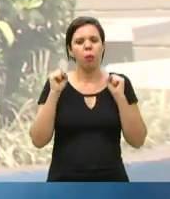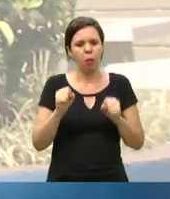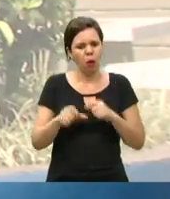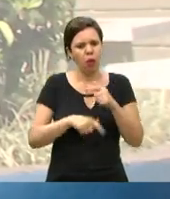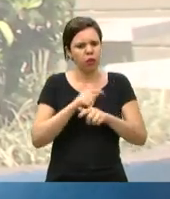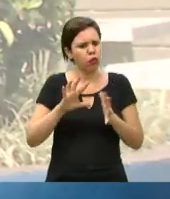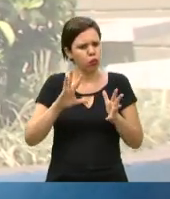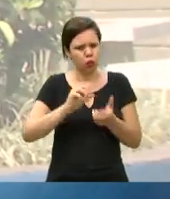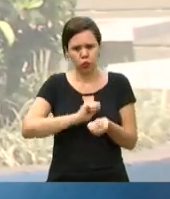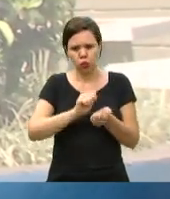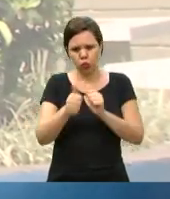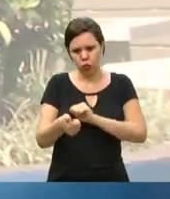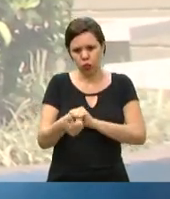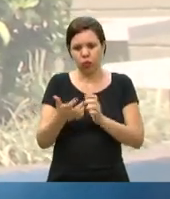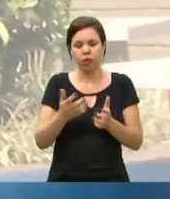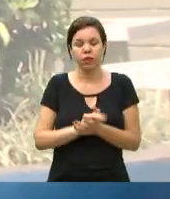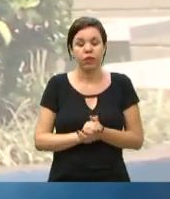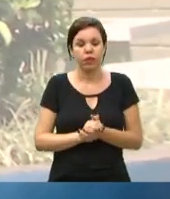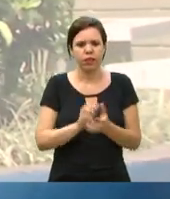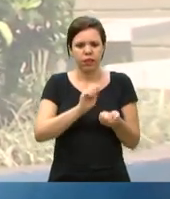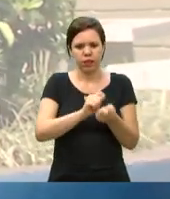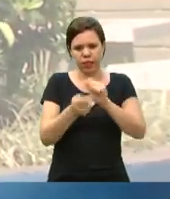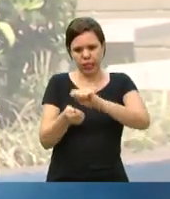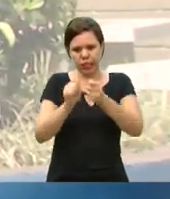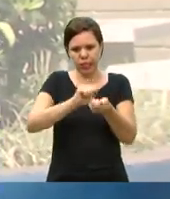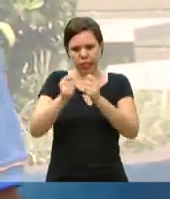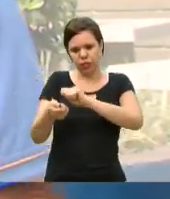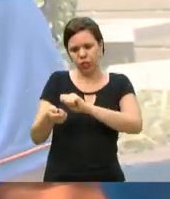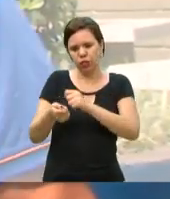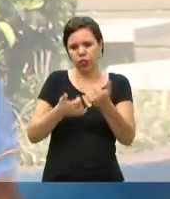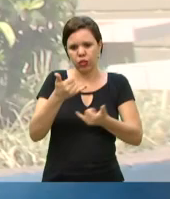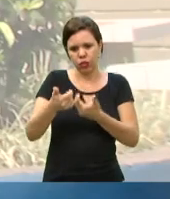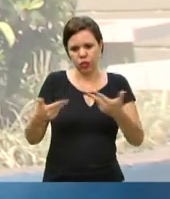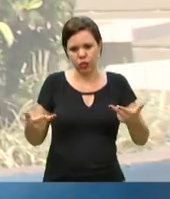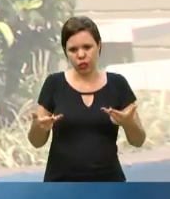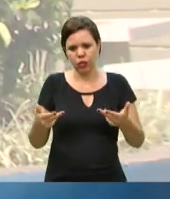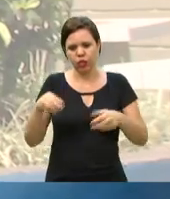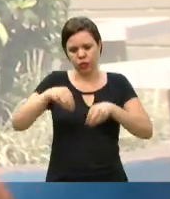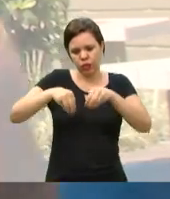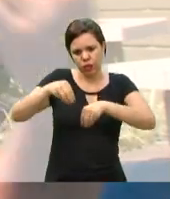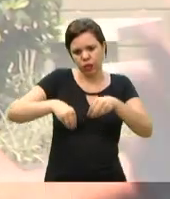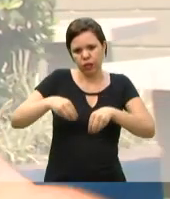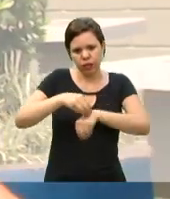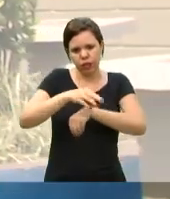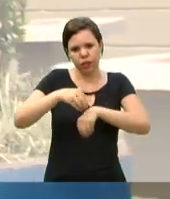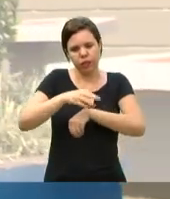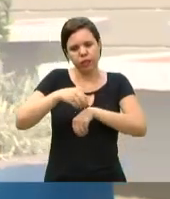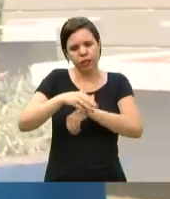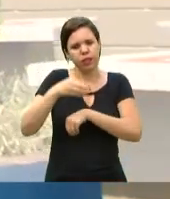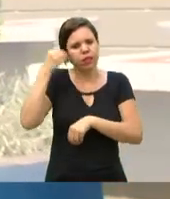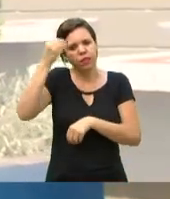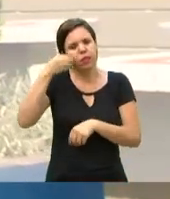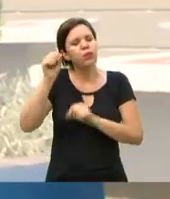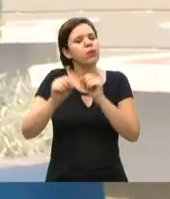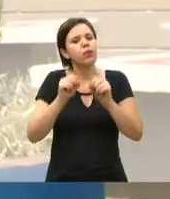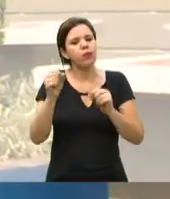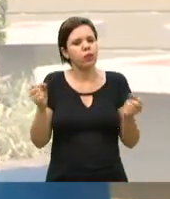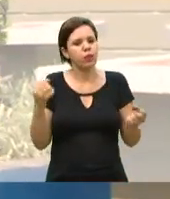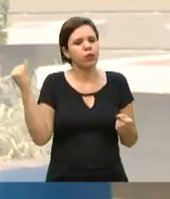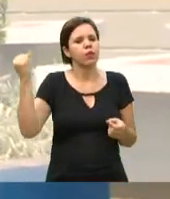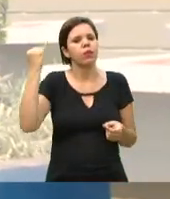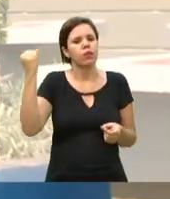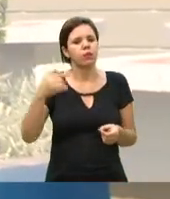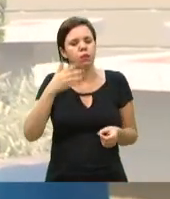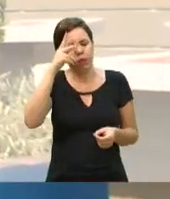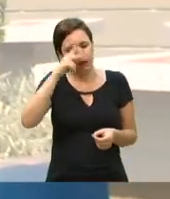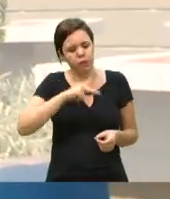os esportes coletivos, os esportes adaptados, os jogos, as brincadeiras, eu consigo passar essa minha experiência, né? O que de importante